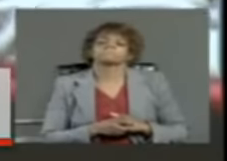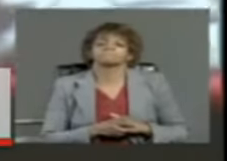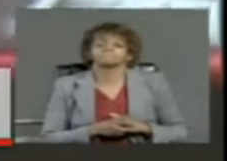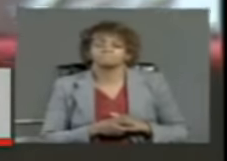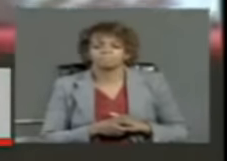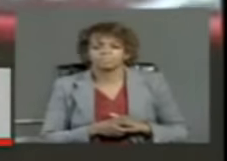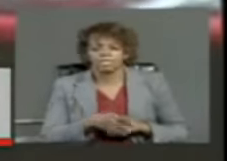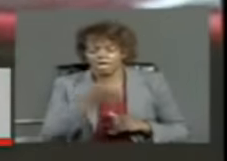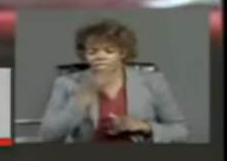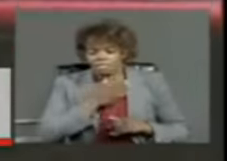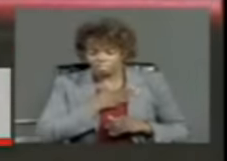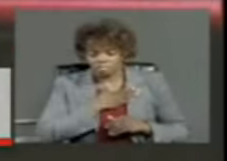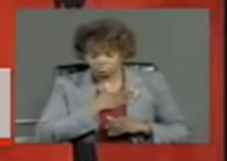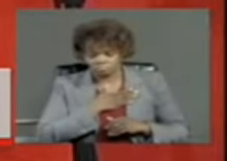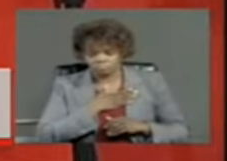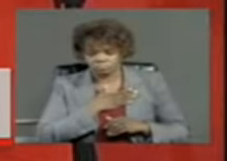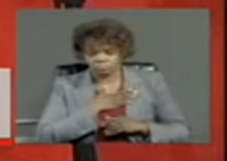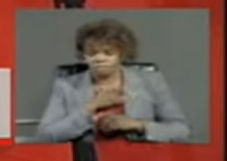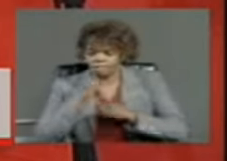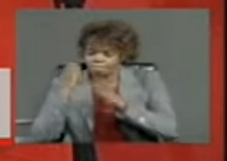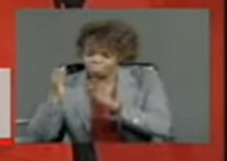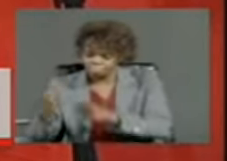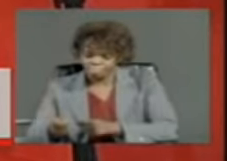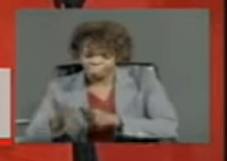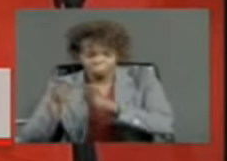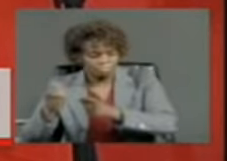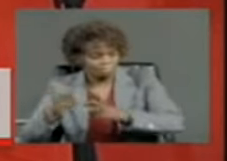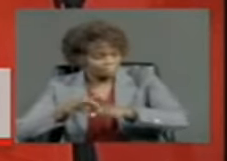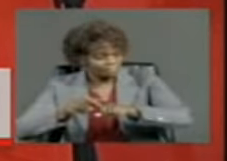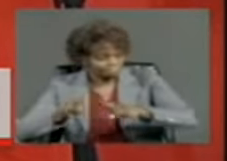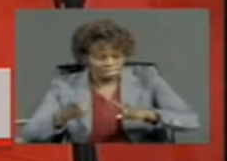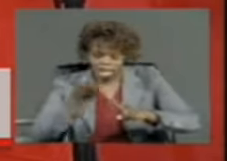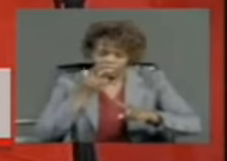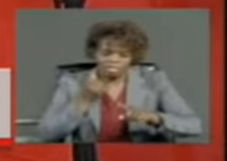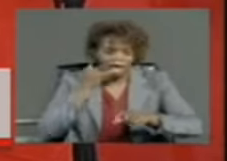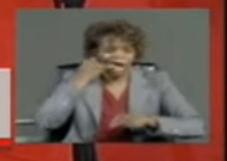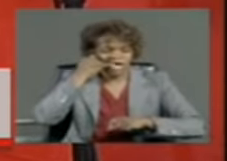Eu sou produtor de milho, feijão